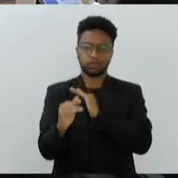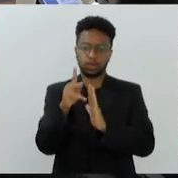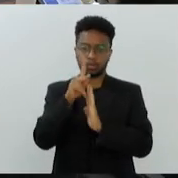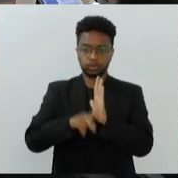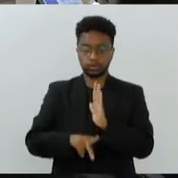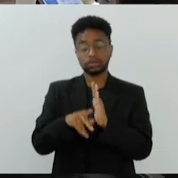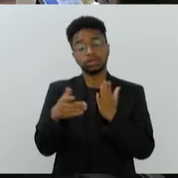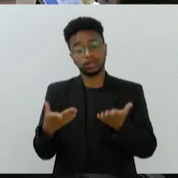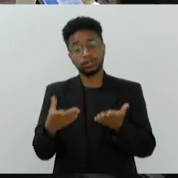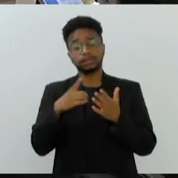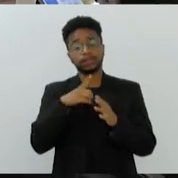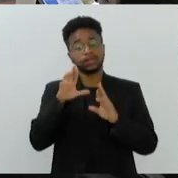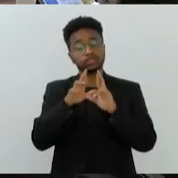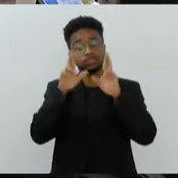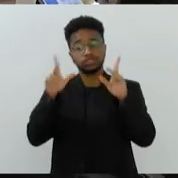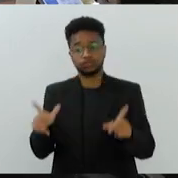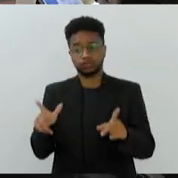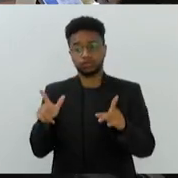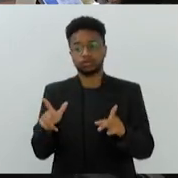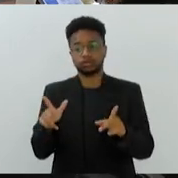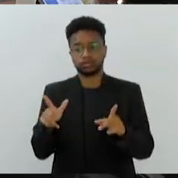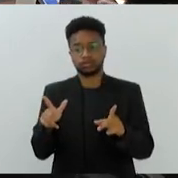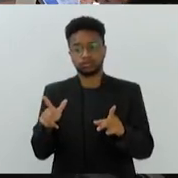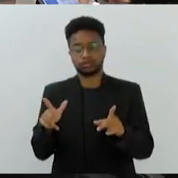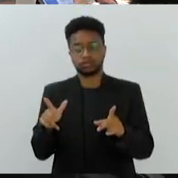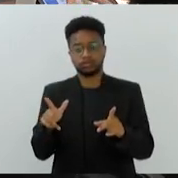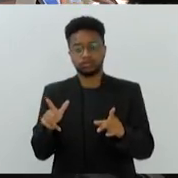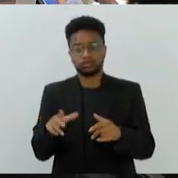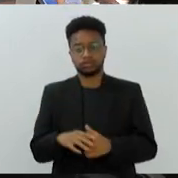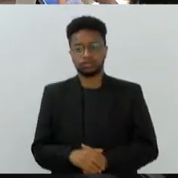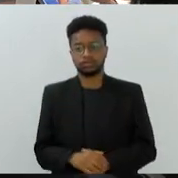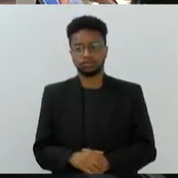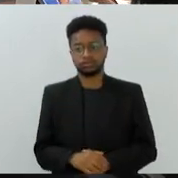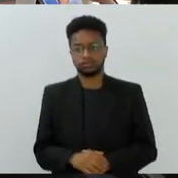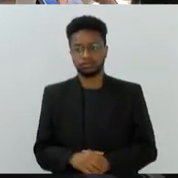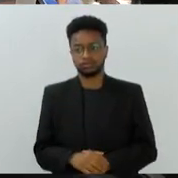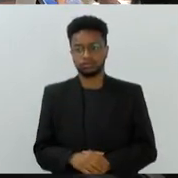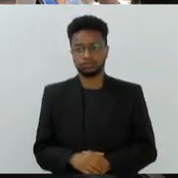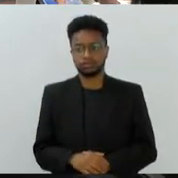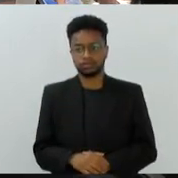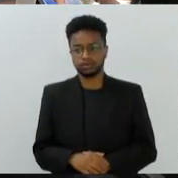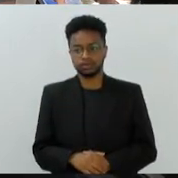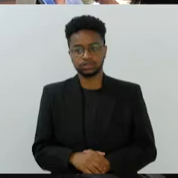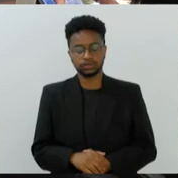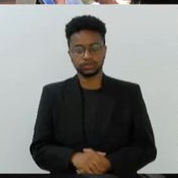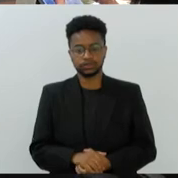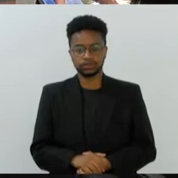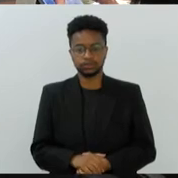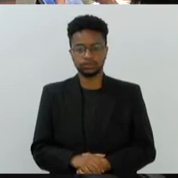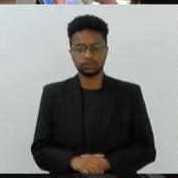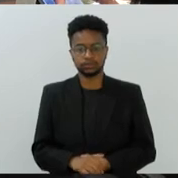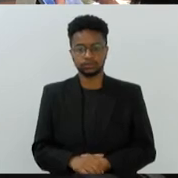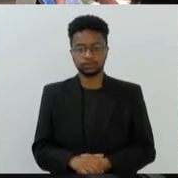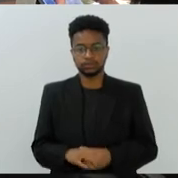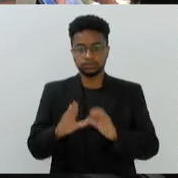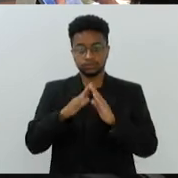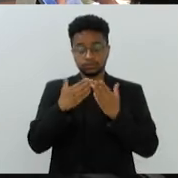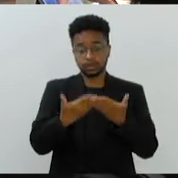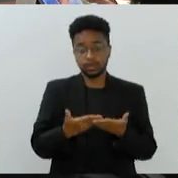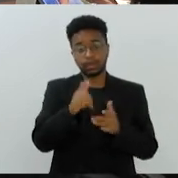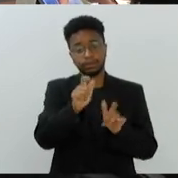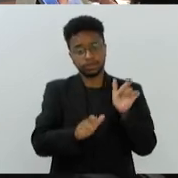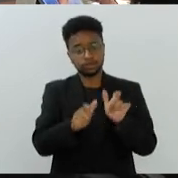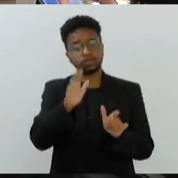Então, há uma diferença muito grande entre uma escola de pessoas que já têm essa vocação,